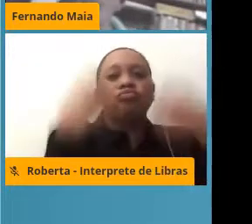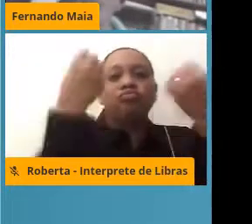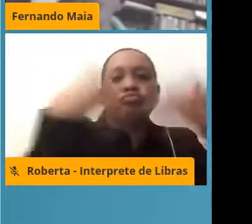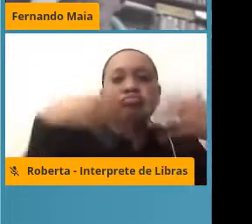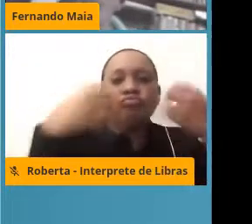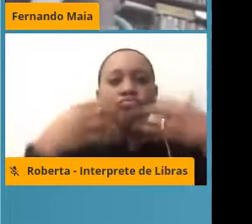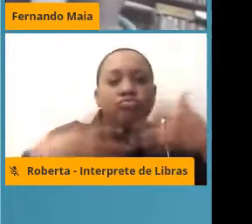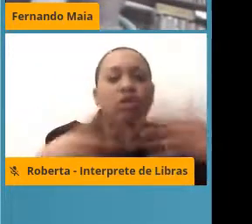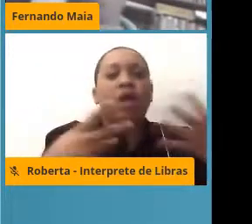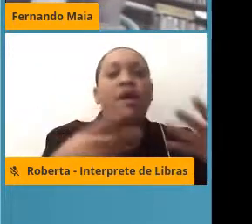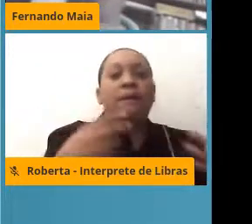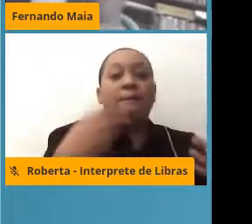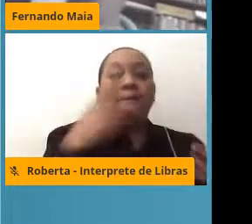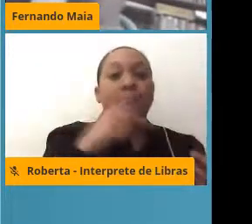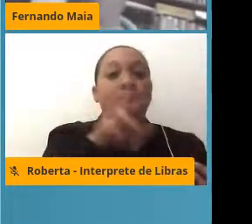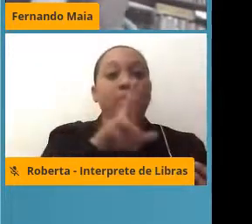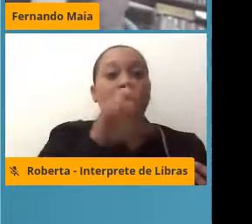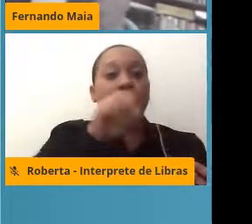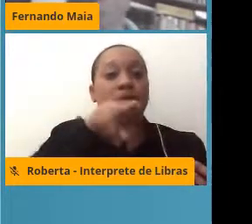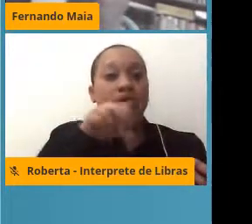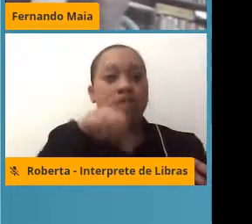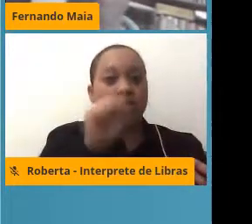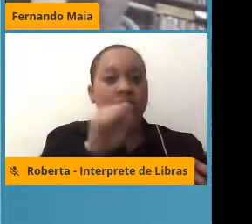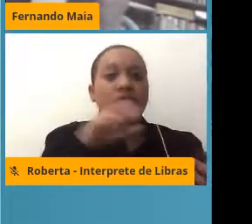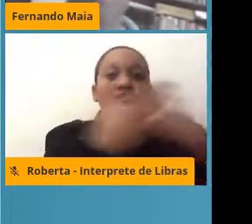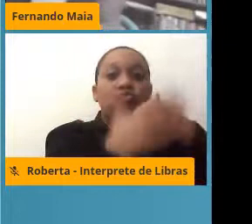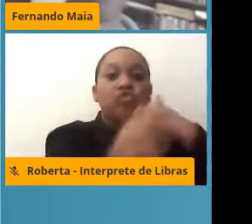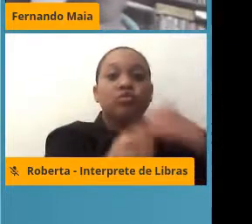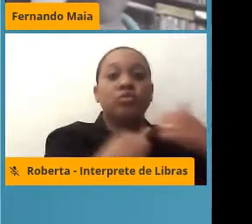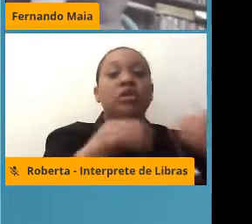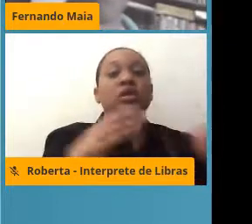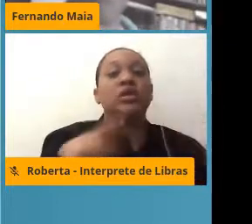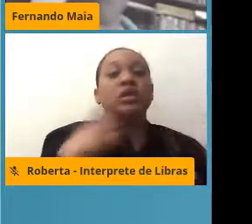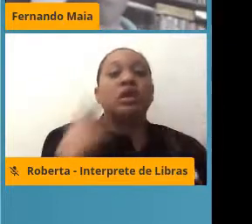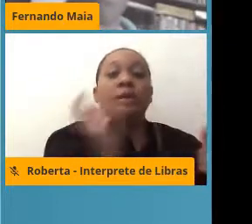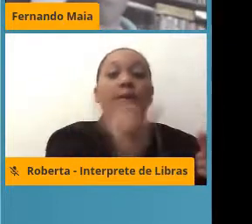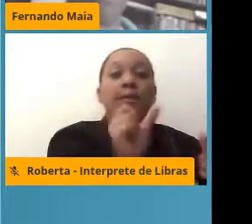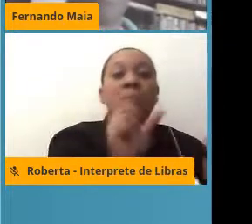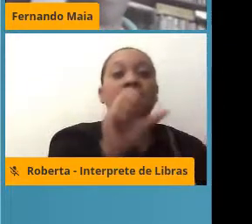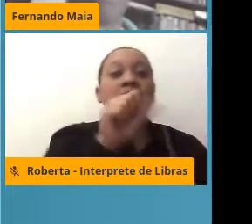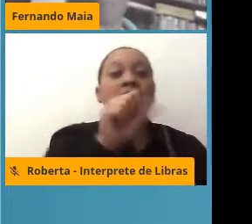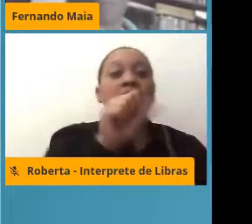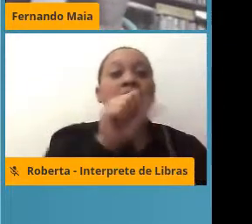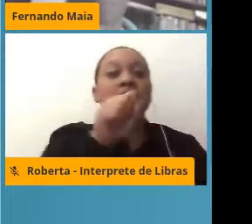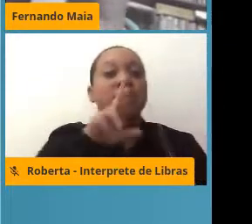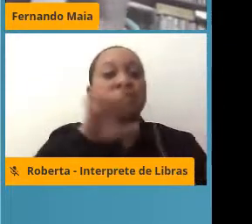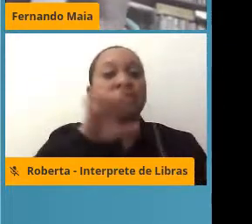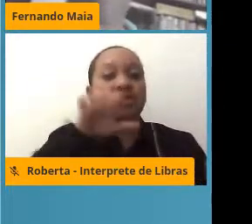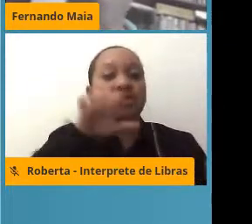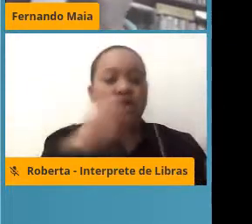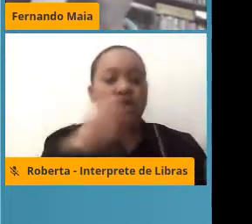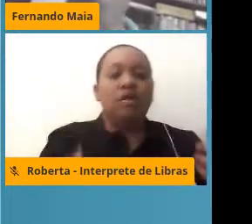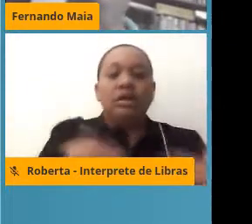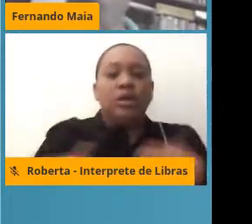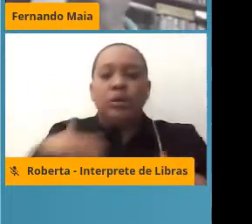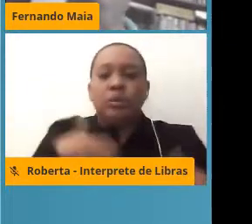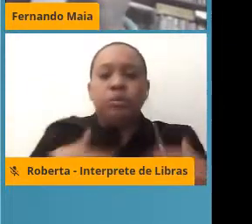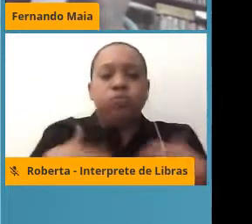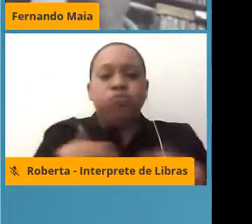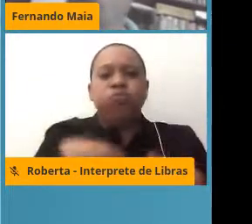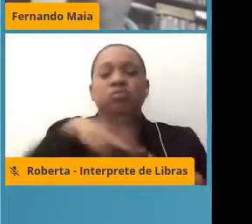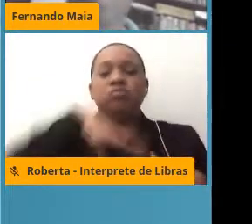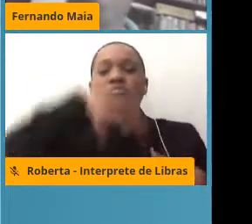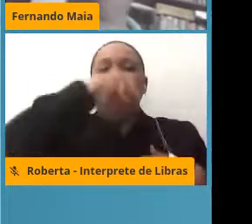OMS, de SARS-CoV 2. SARS vem da sigla da Síndrome da Angústia Respiratória do Adulto,